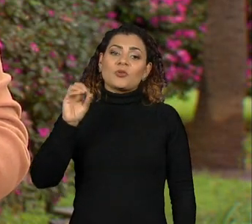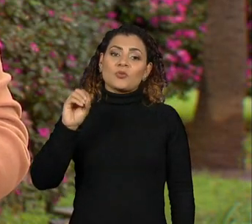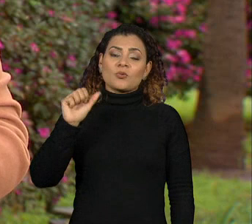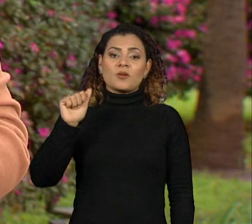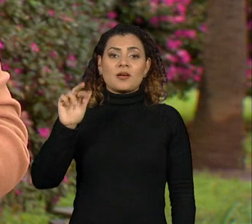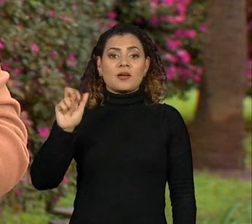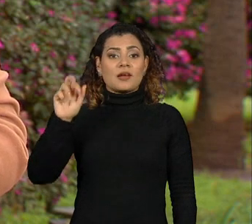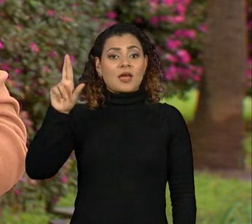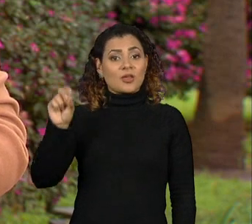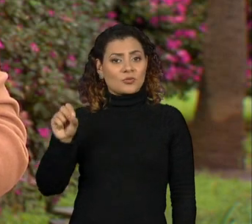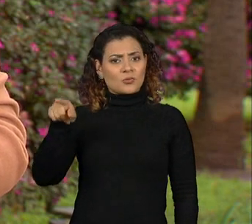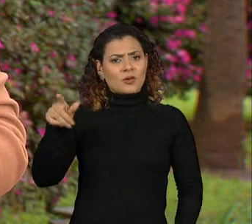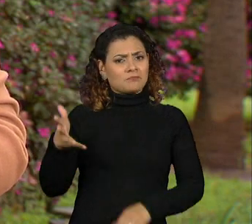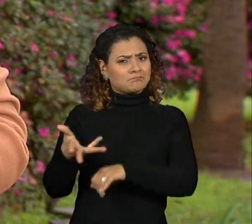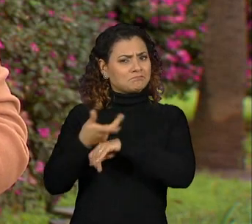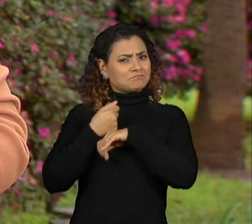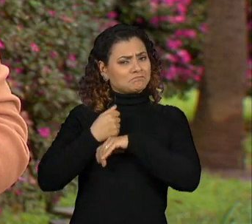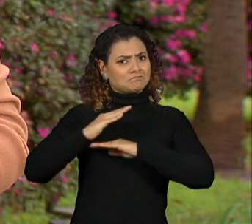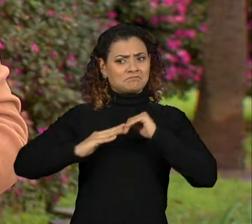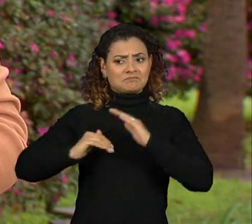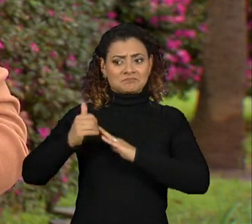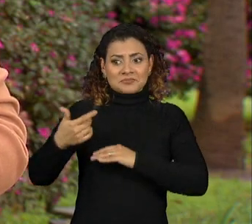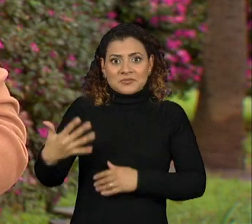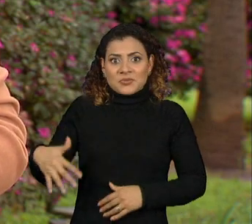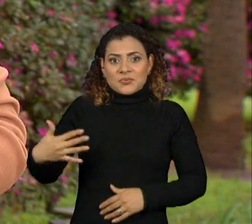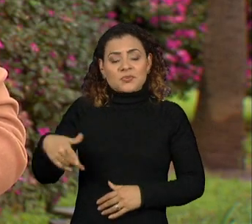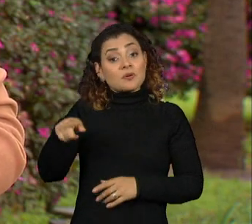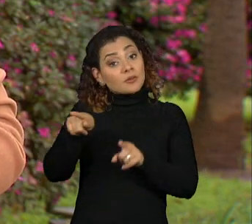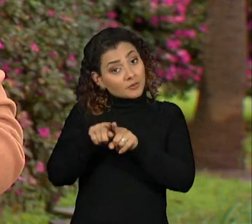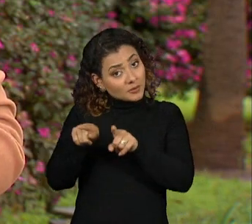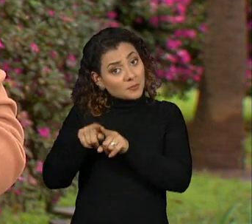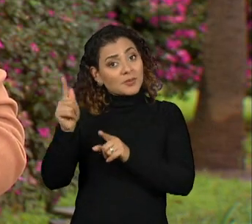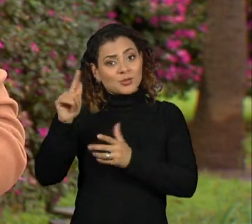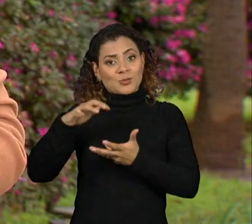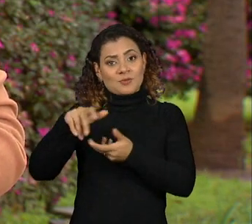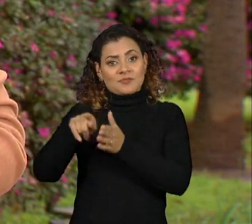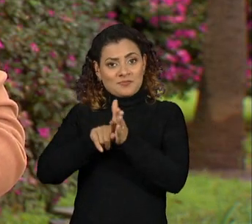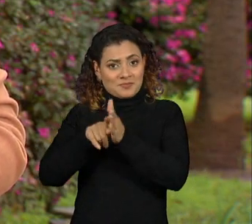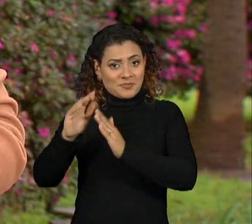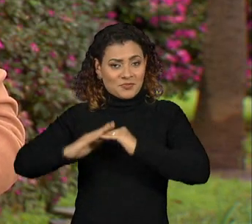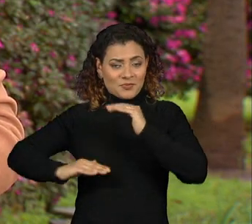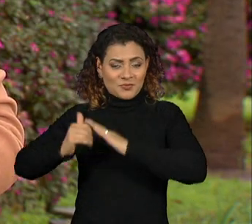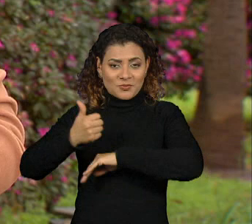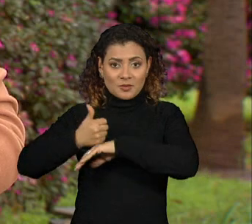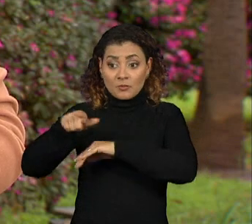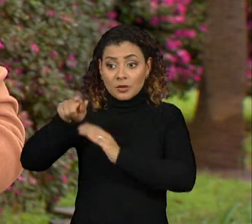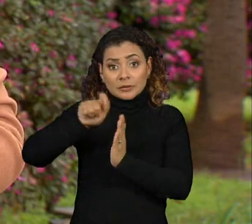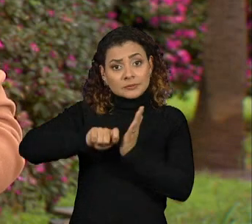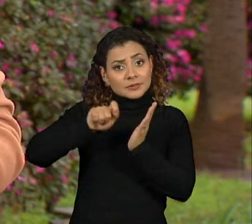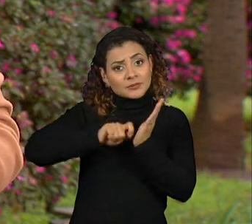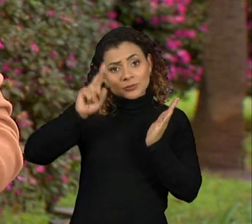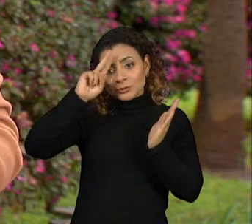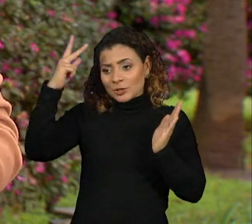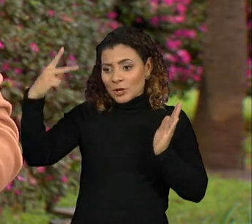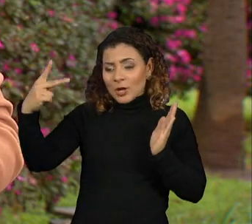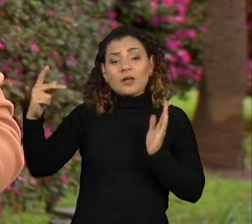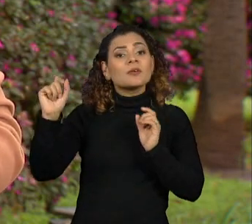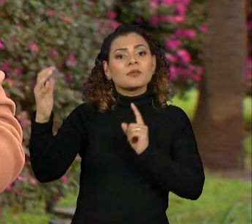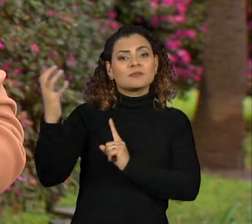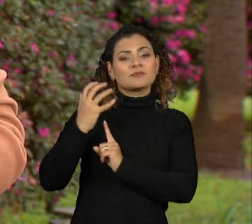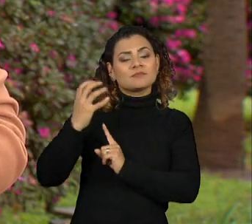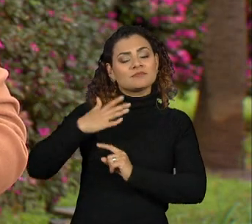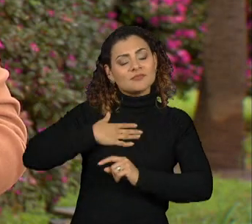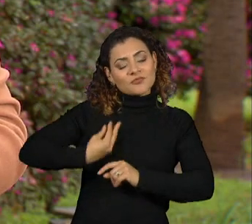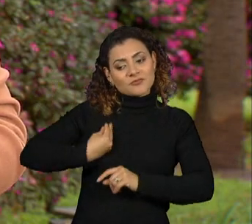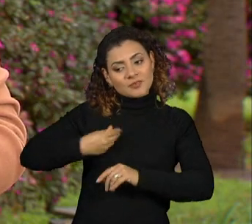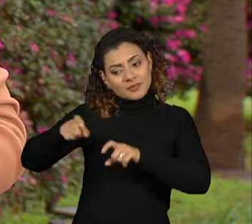maiores talentos da atualidade, Itamar é também geógrafo. As histórias que escreveu foram inspiradas na vida no